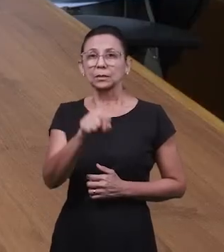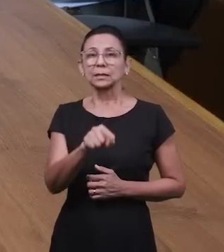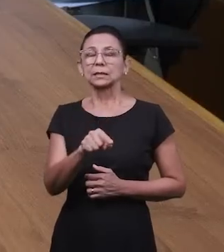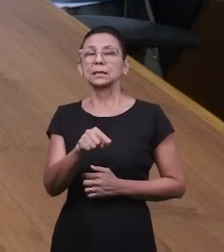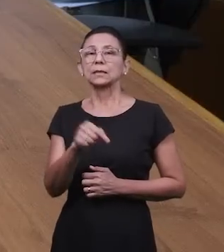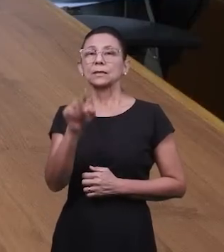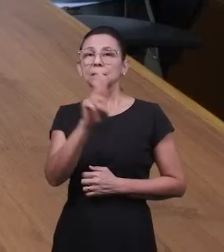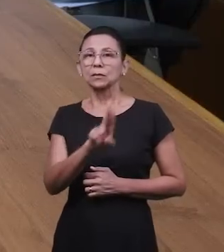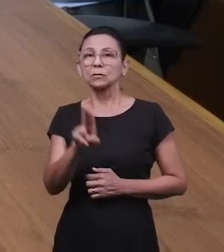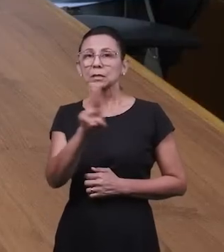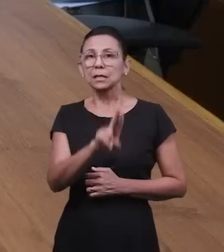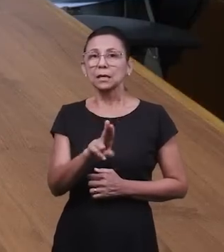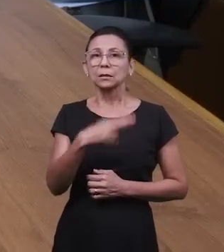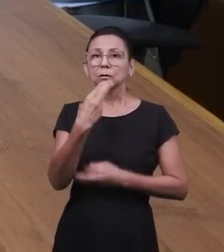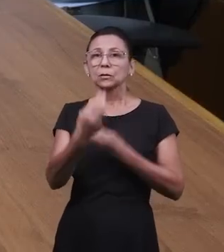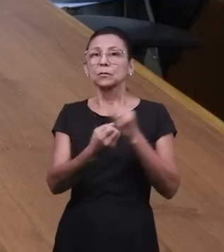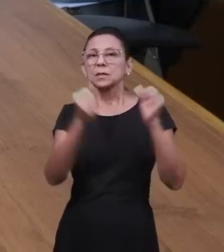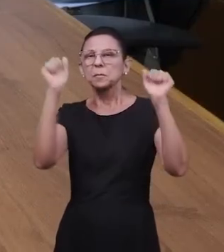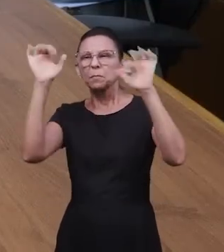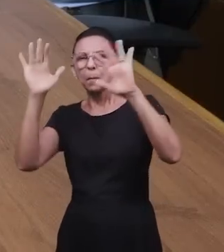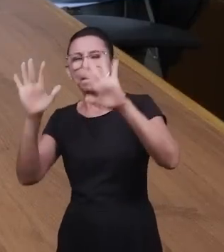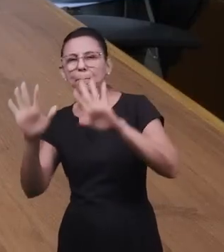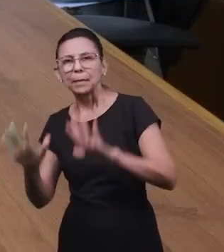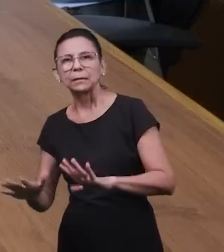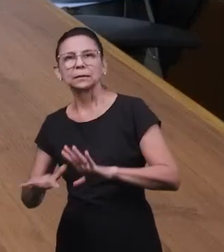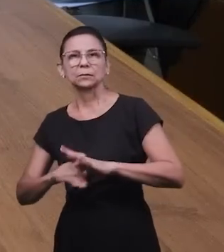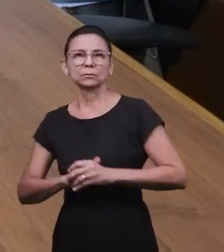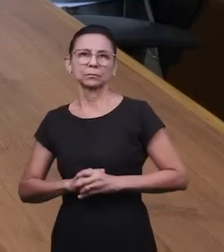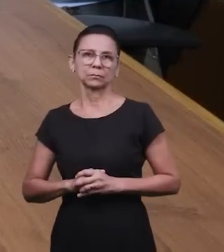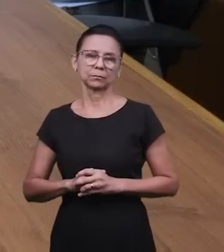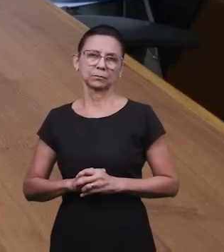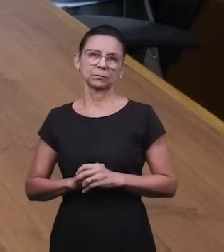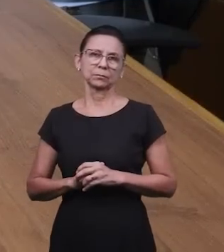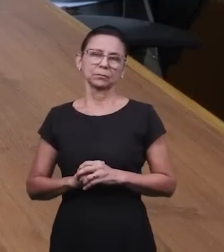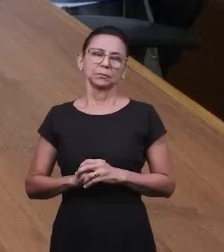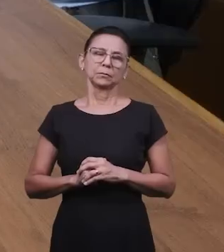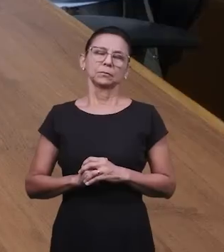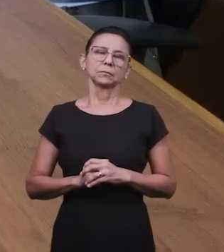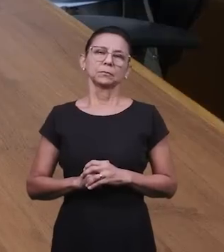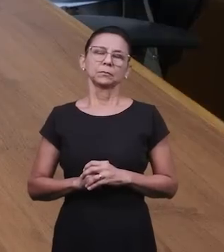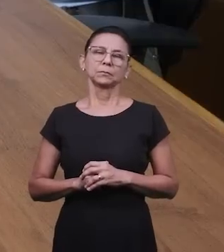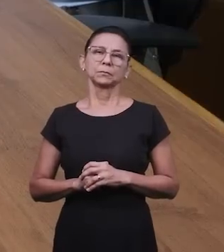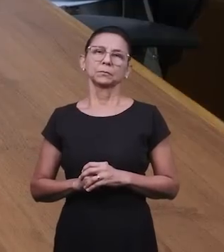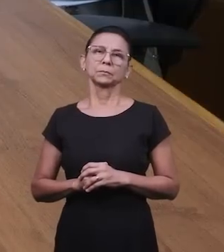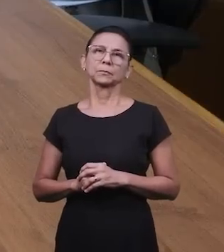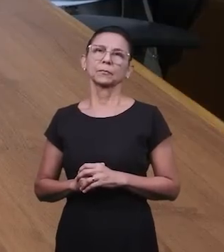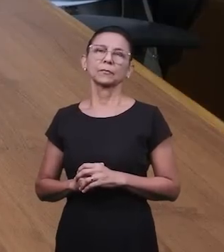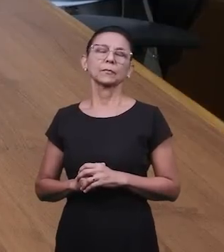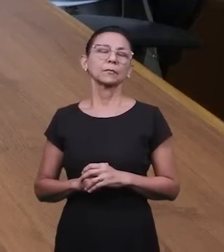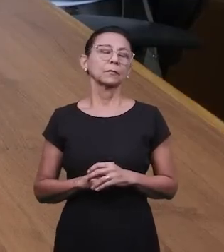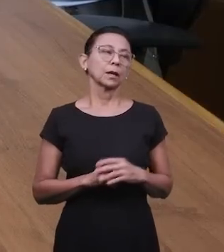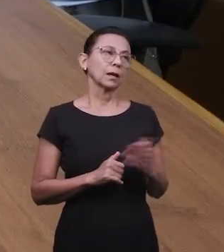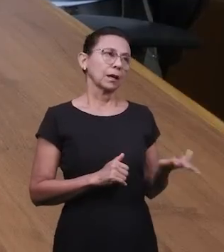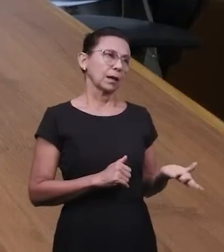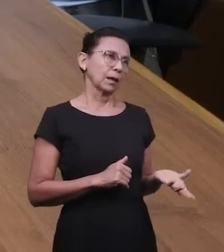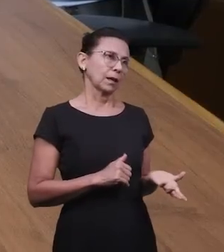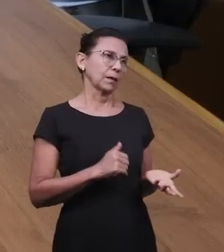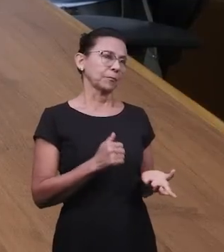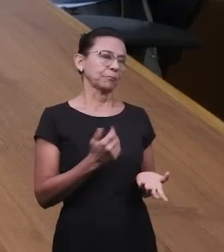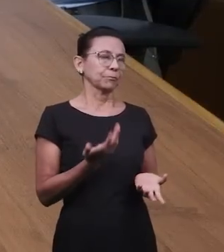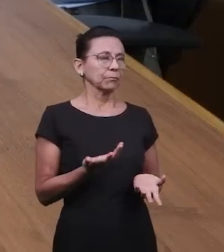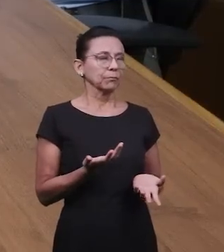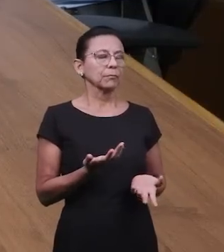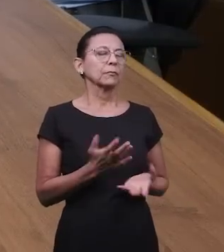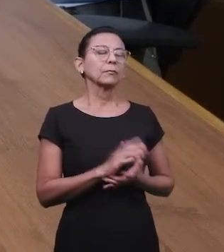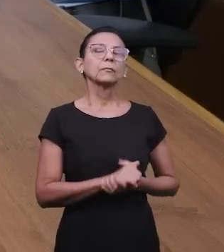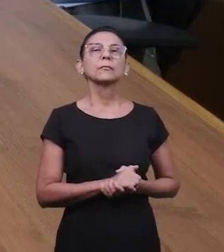você vai ser bênção, você vai transmitir bênção e receber bênção. Glória a Jesus. Inclusive, eu vivi,